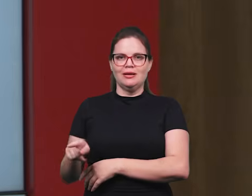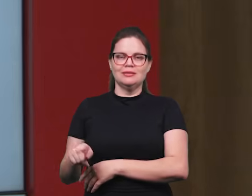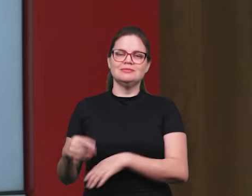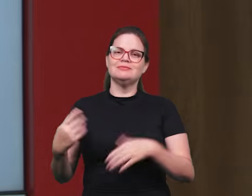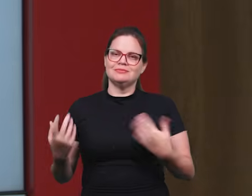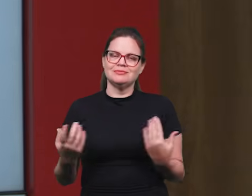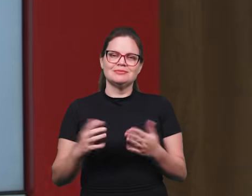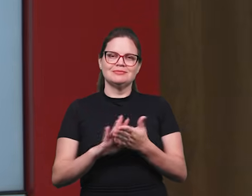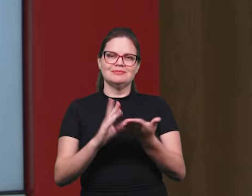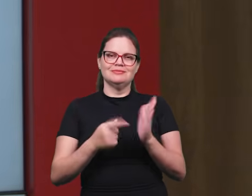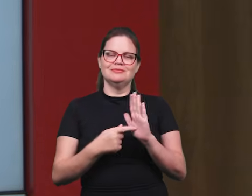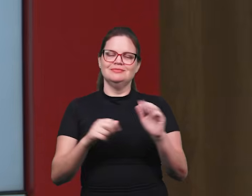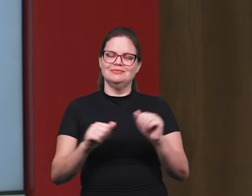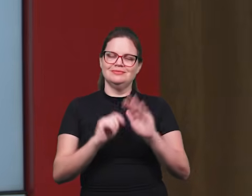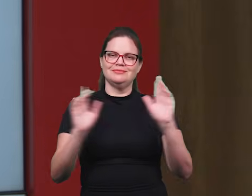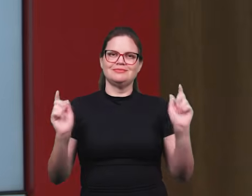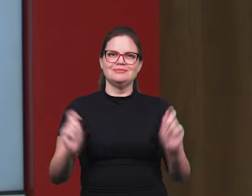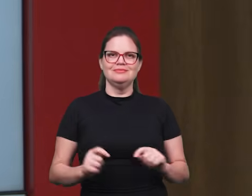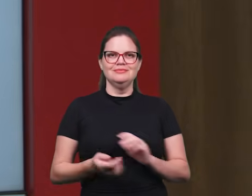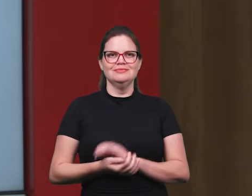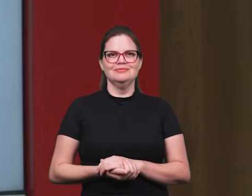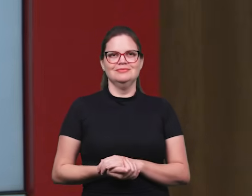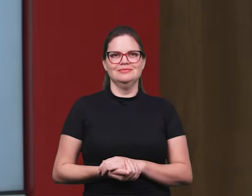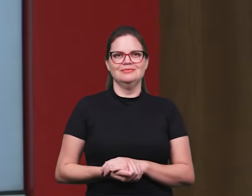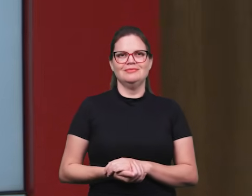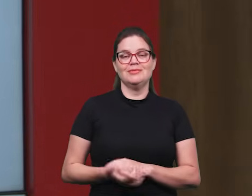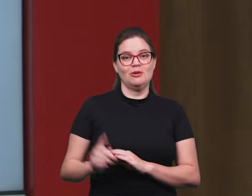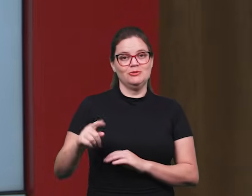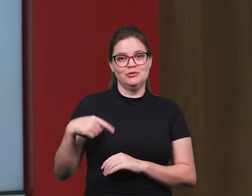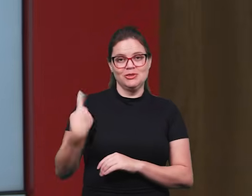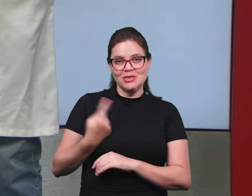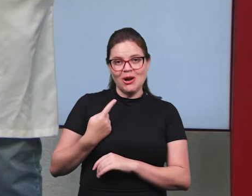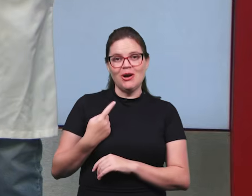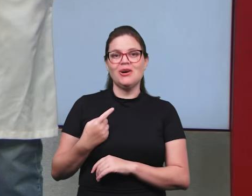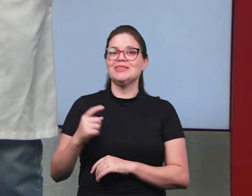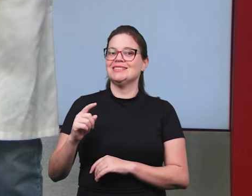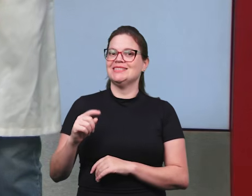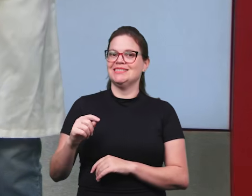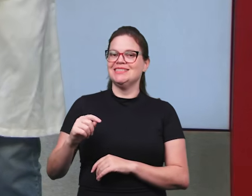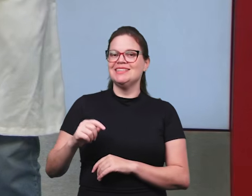bíblico. Então nós anestesistas viemos antes dos cirurgiões.